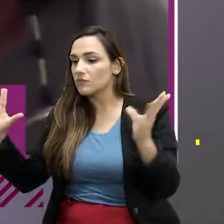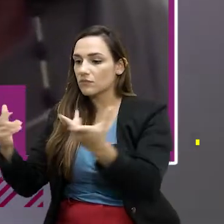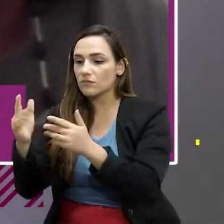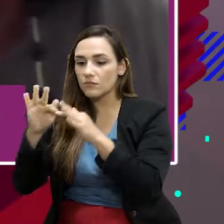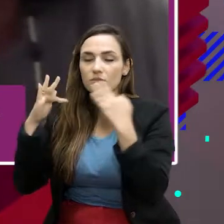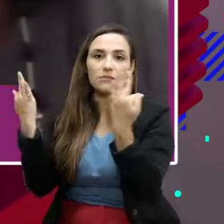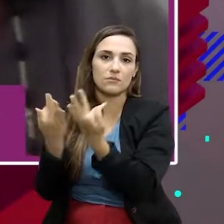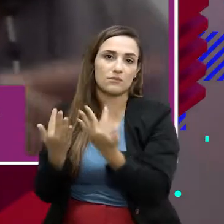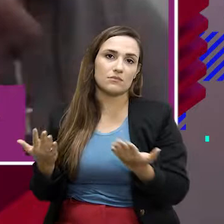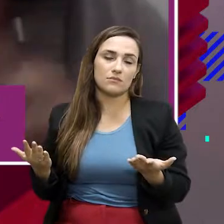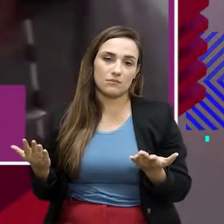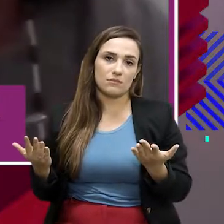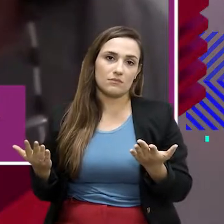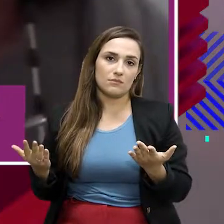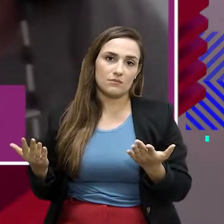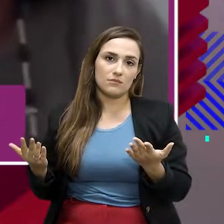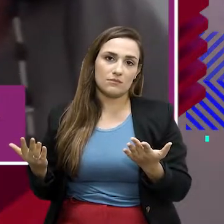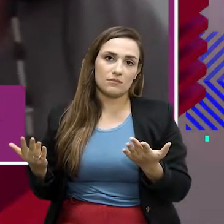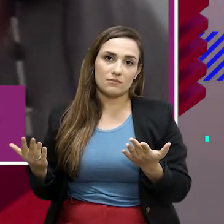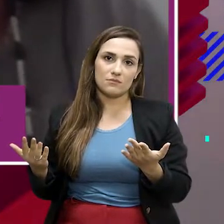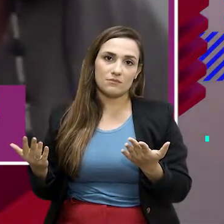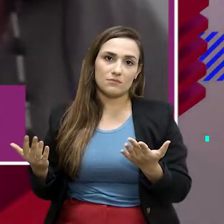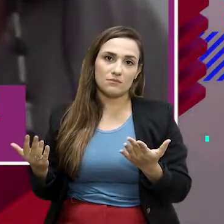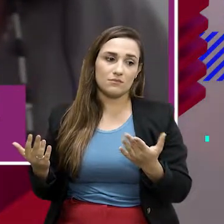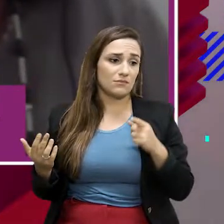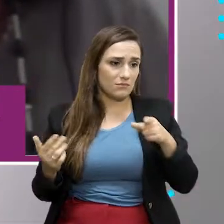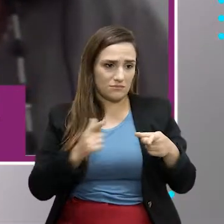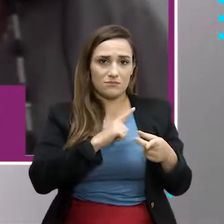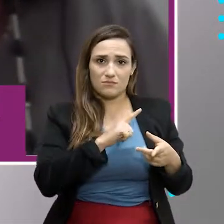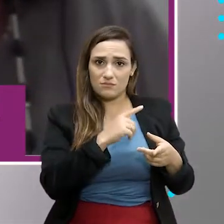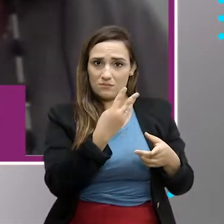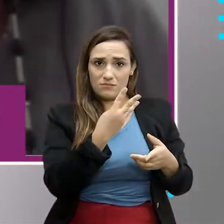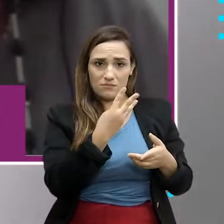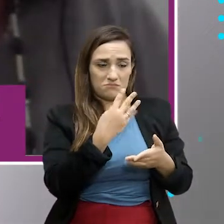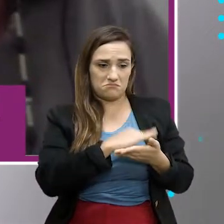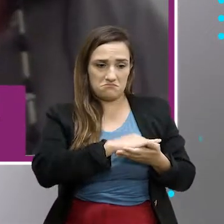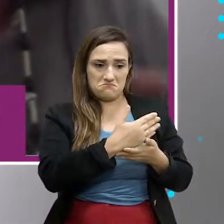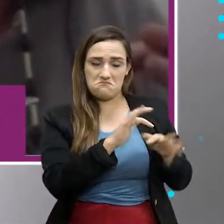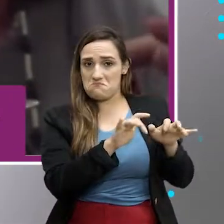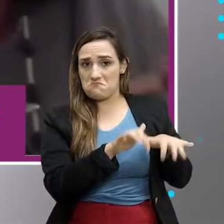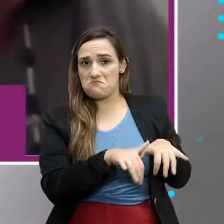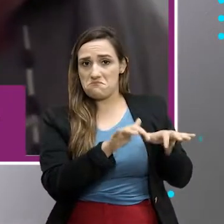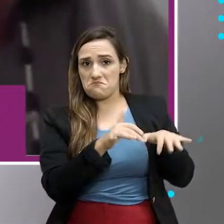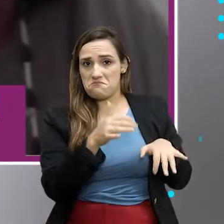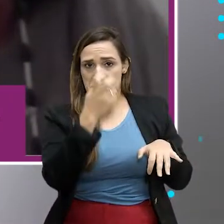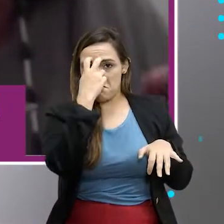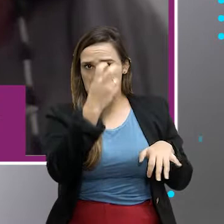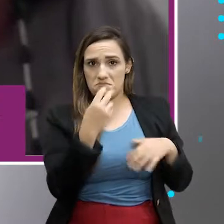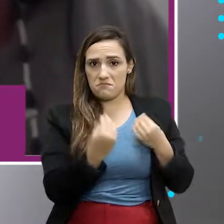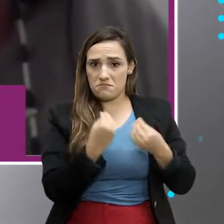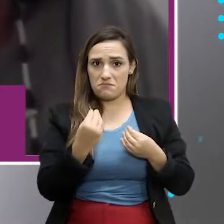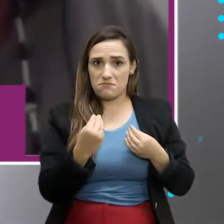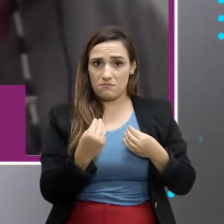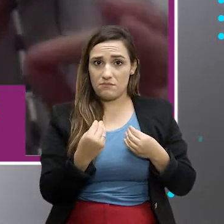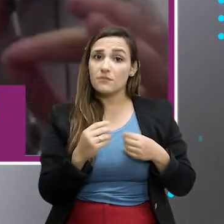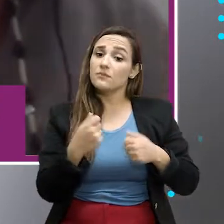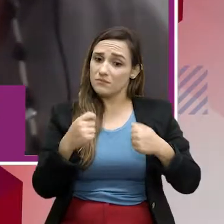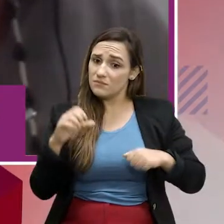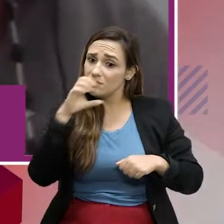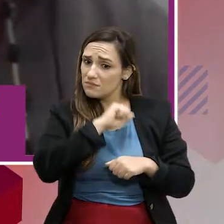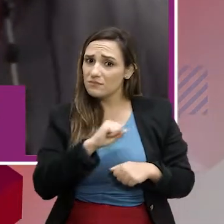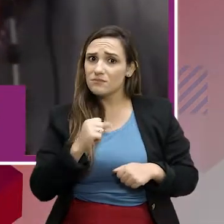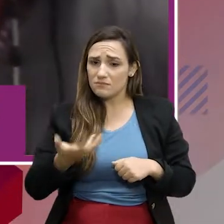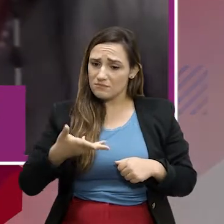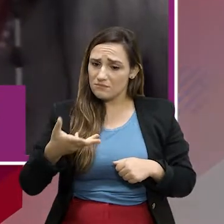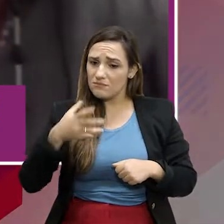com um celular, que tem que ser a família inteira. Então, a gente vai ter que enfrentar, a gente